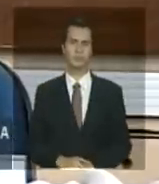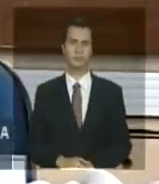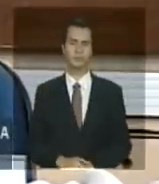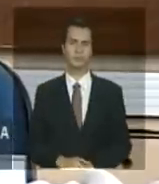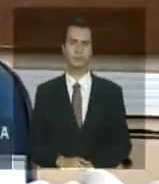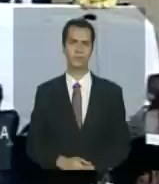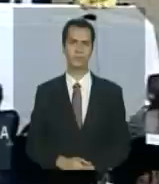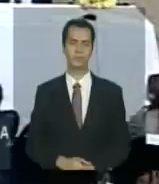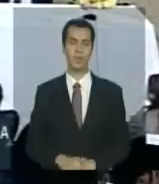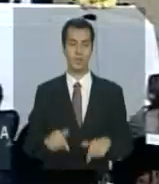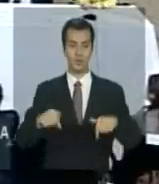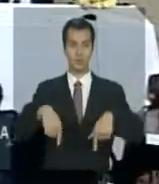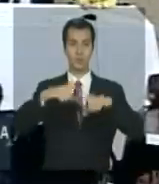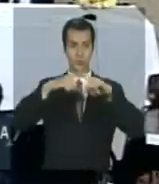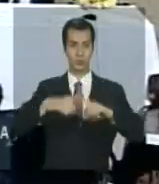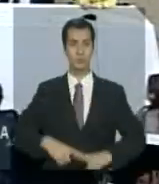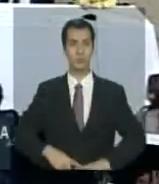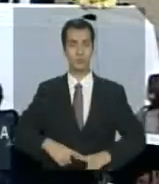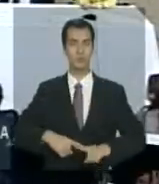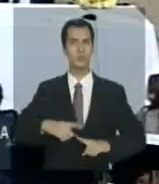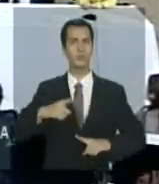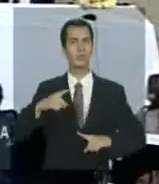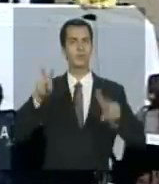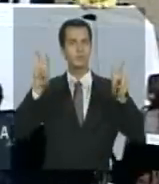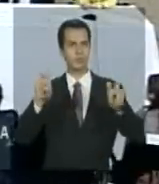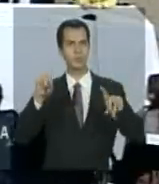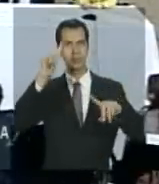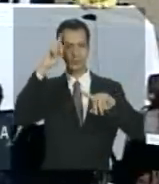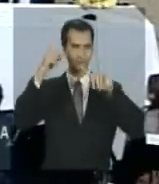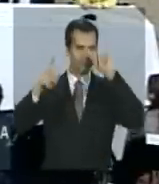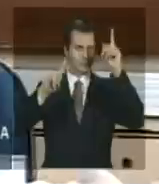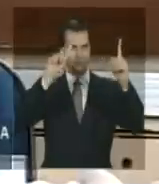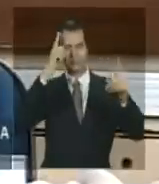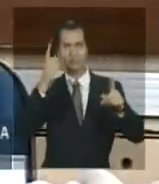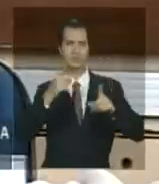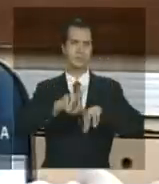o concurso de inovação na gestão pública é muito importante.